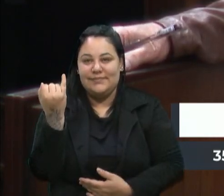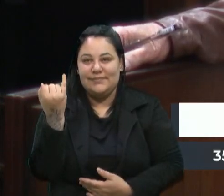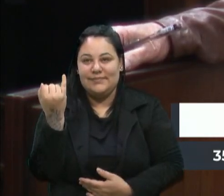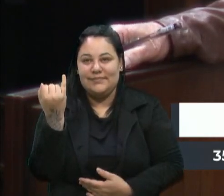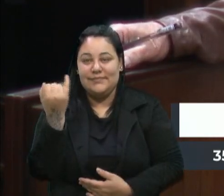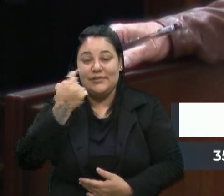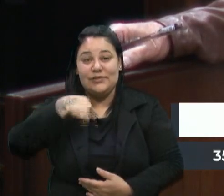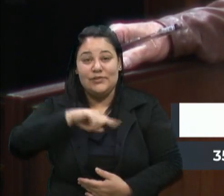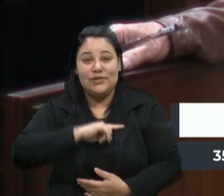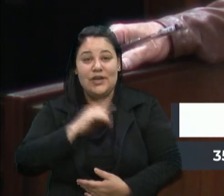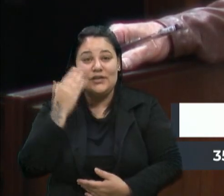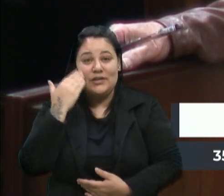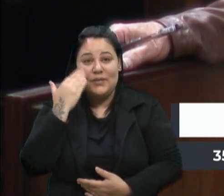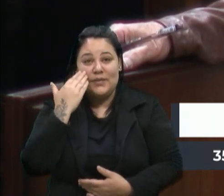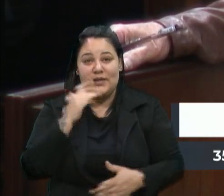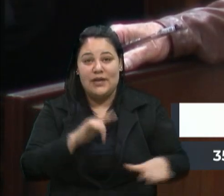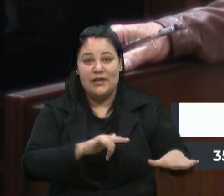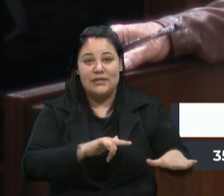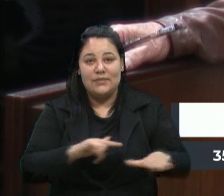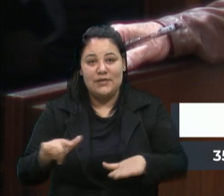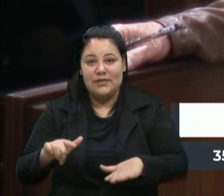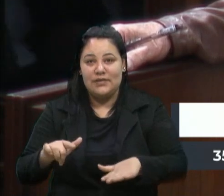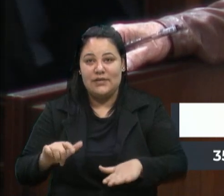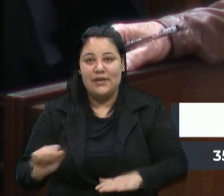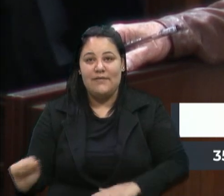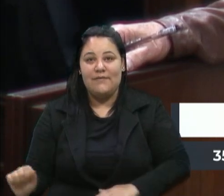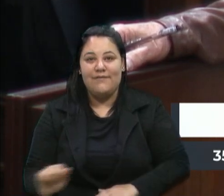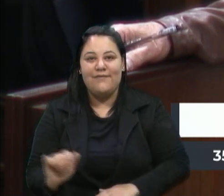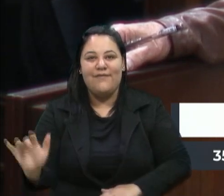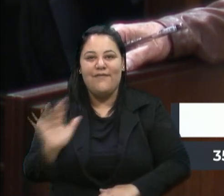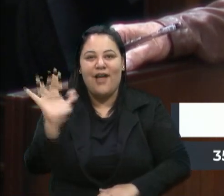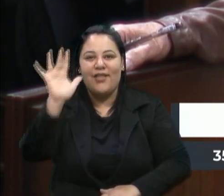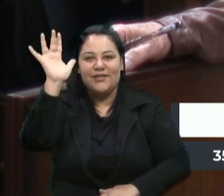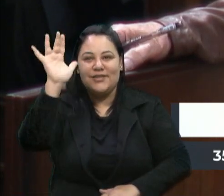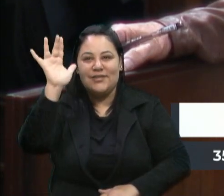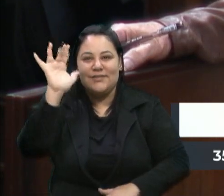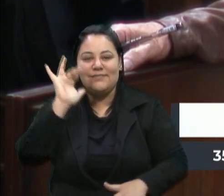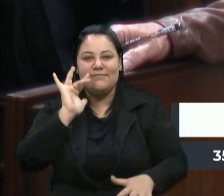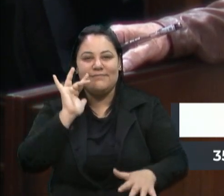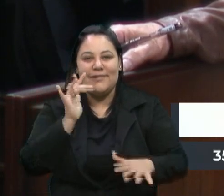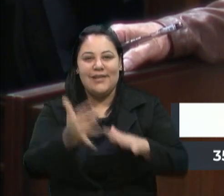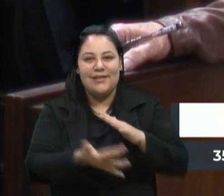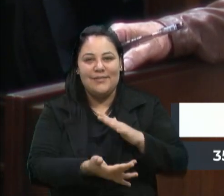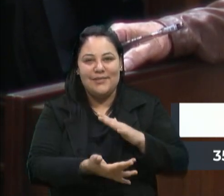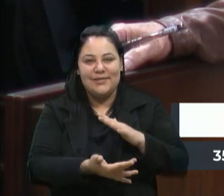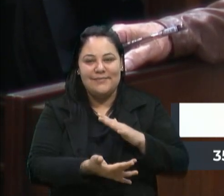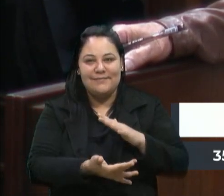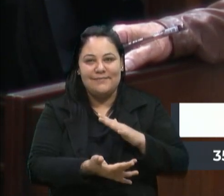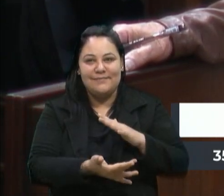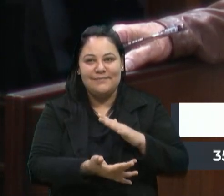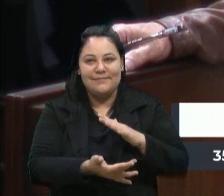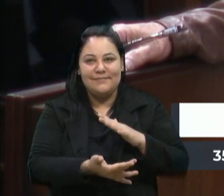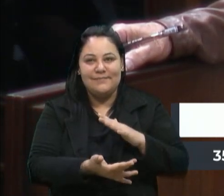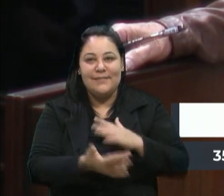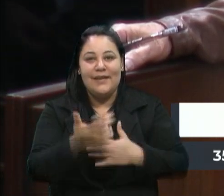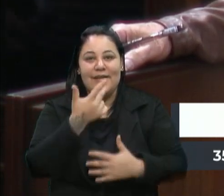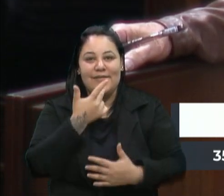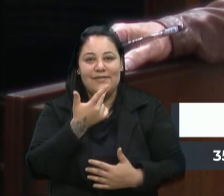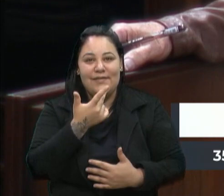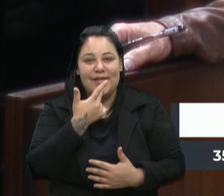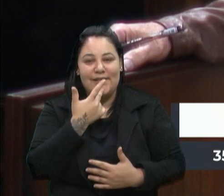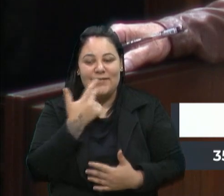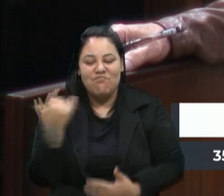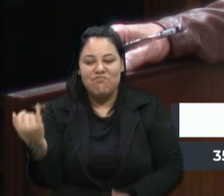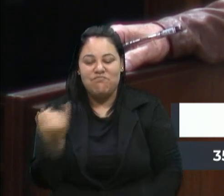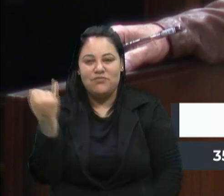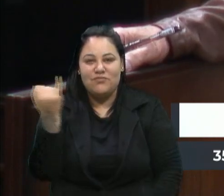na semana pela valorização da língua brasileira de sinais e falar da importância da acessibilidade